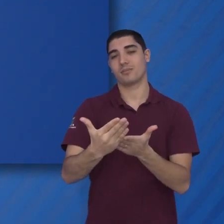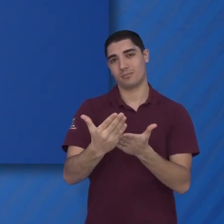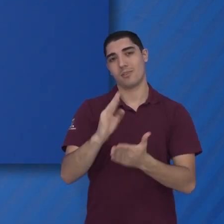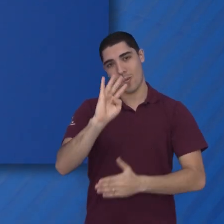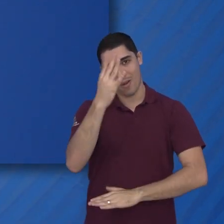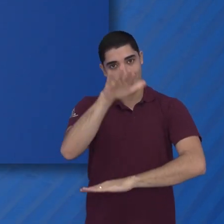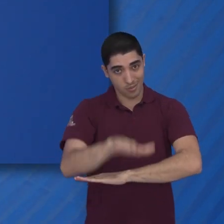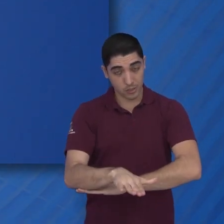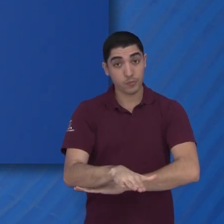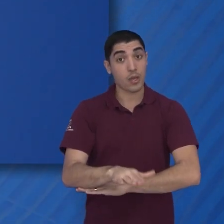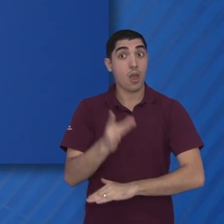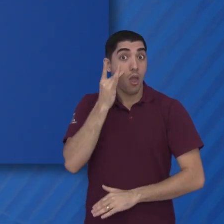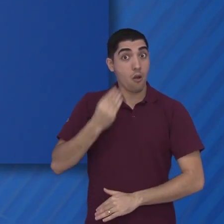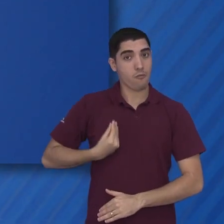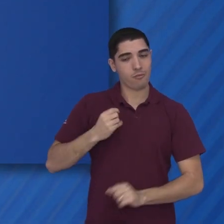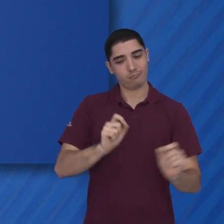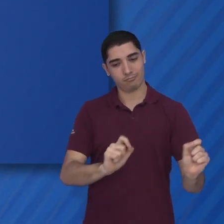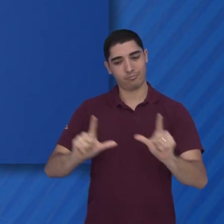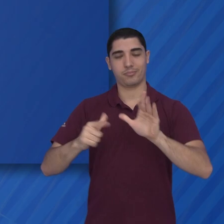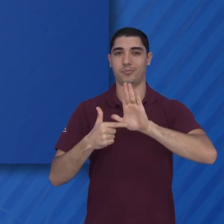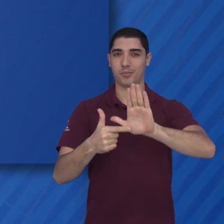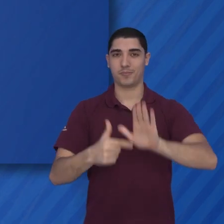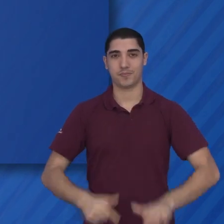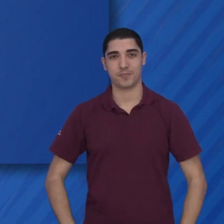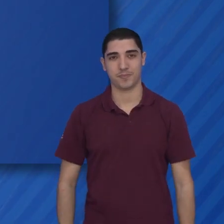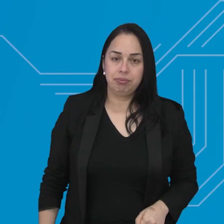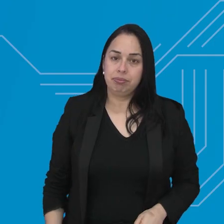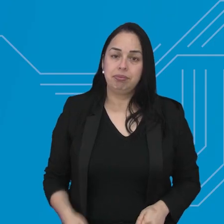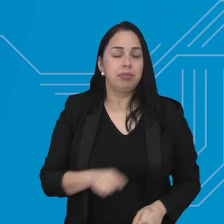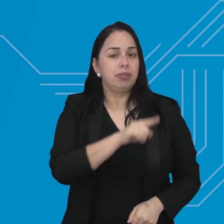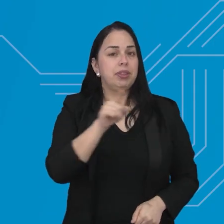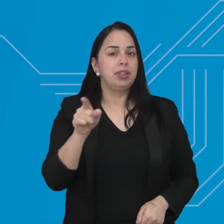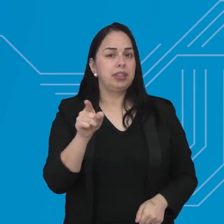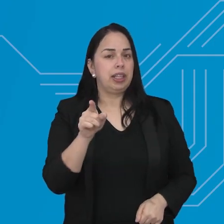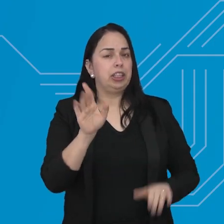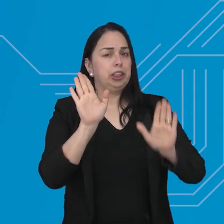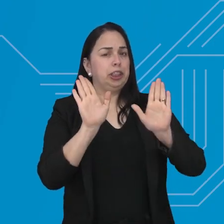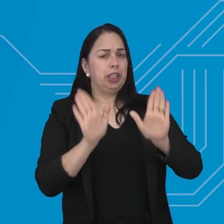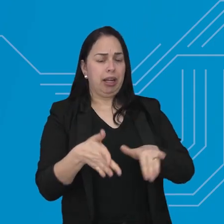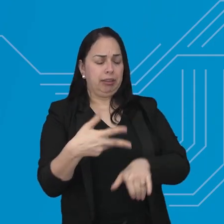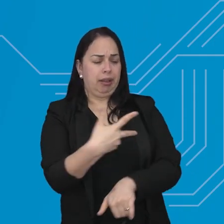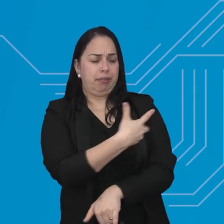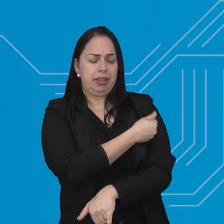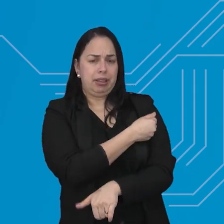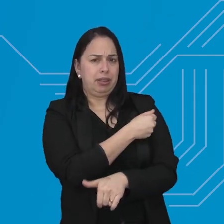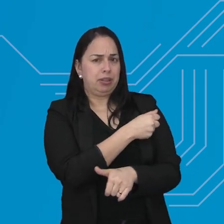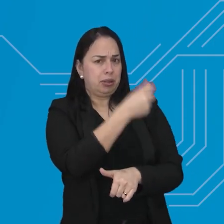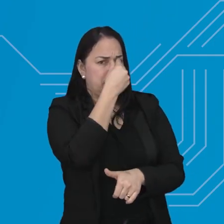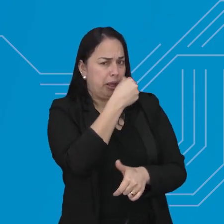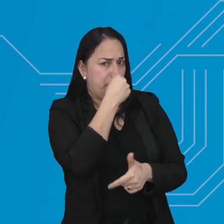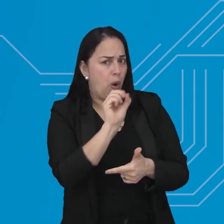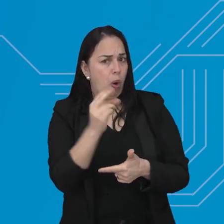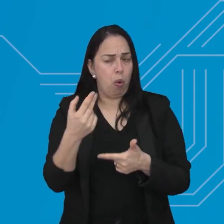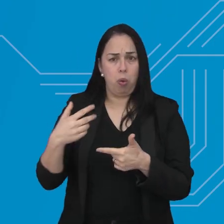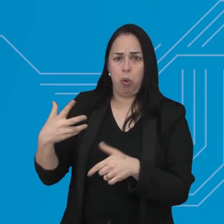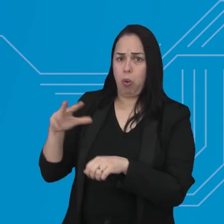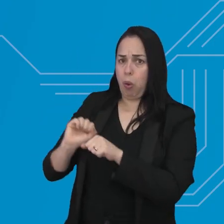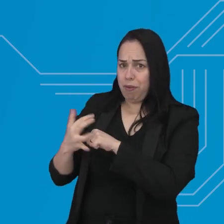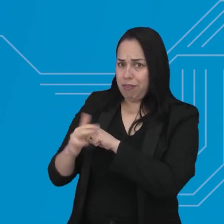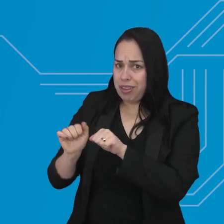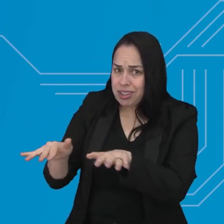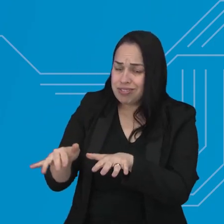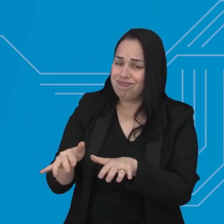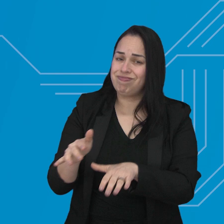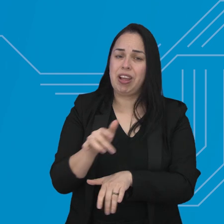das 4 horas da tarde, com transmissão ao vivo. E você se vacinou contra a gripe ou Covid este ano? Pois é, muita